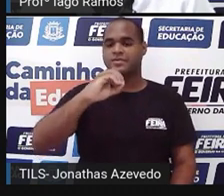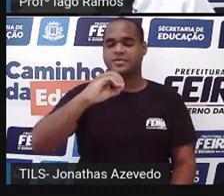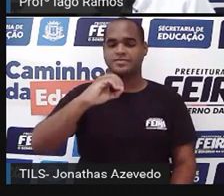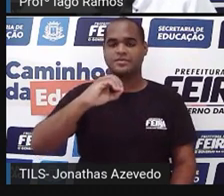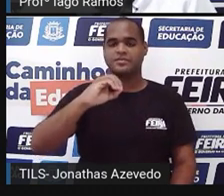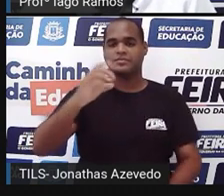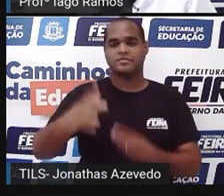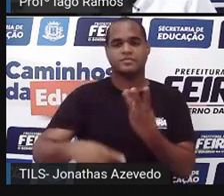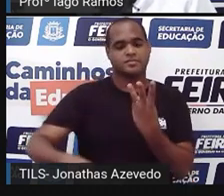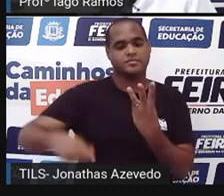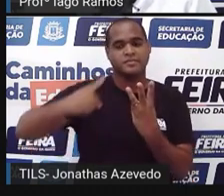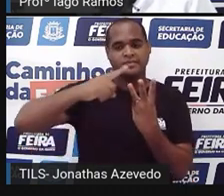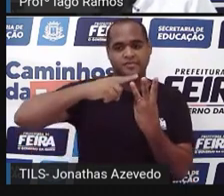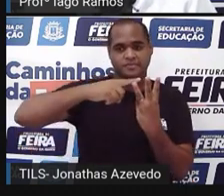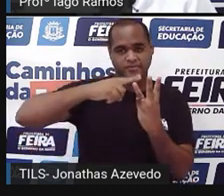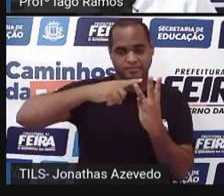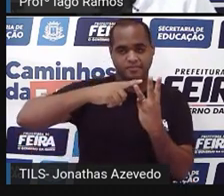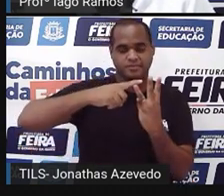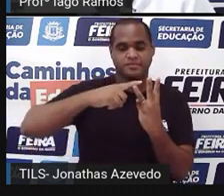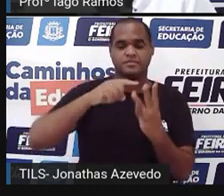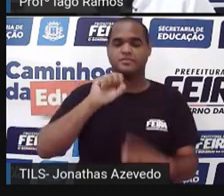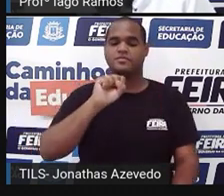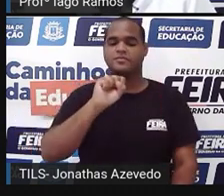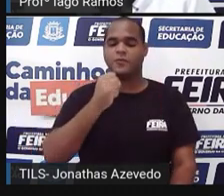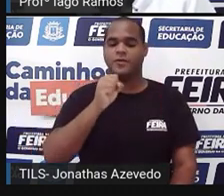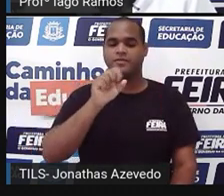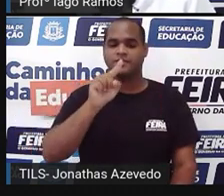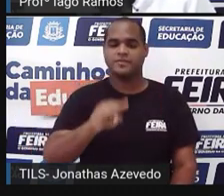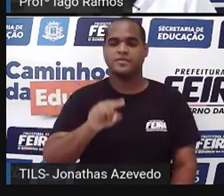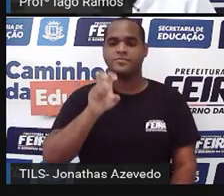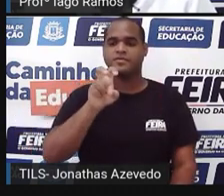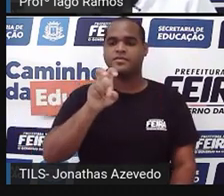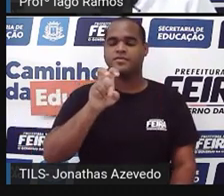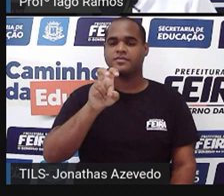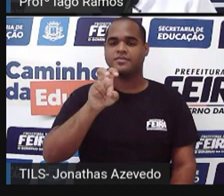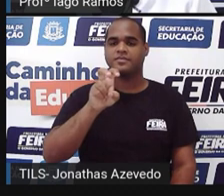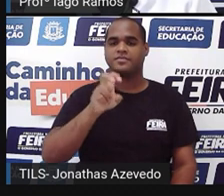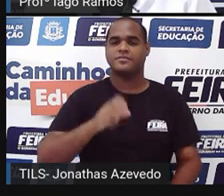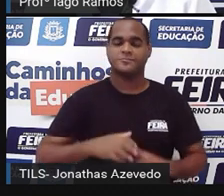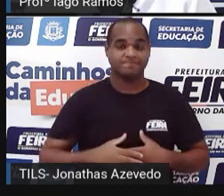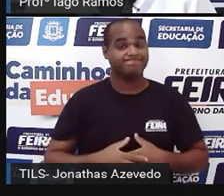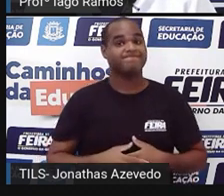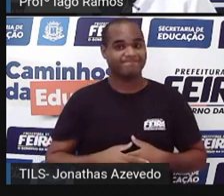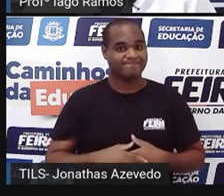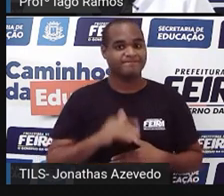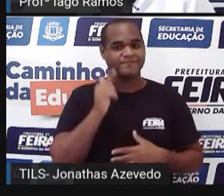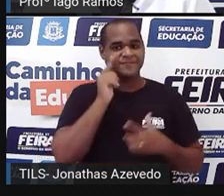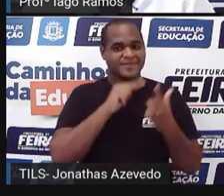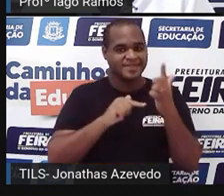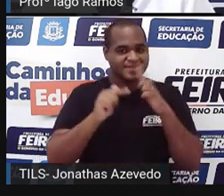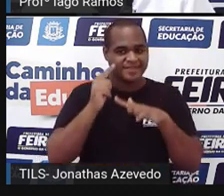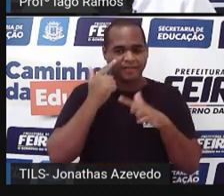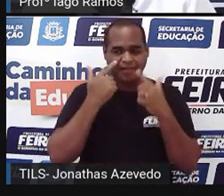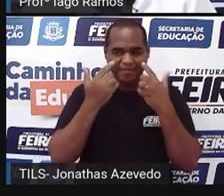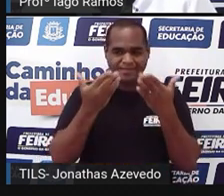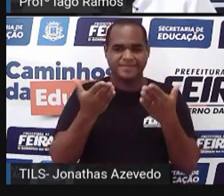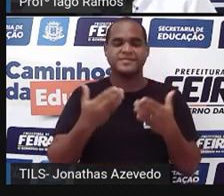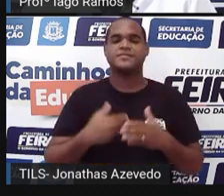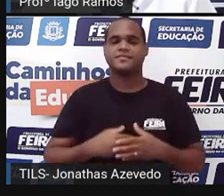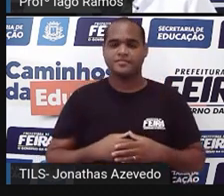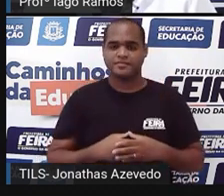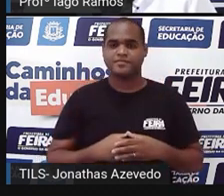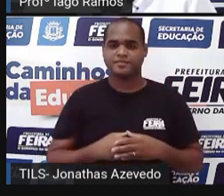7 a e na unidade 3 você alcançou uma nota 8 e Meio é assim a gente costuma ler né